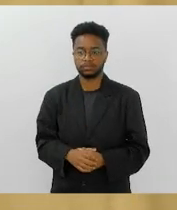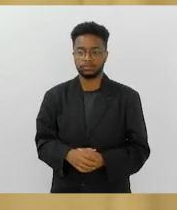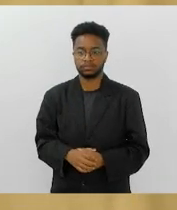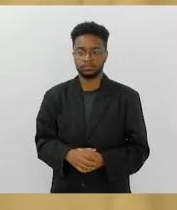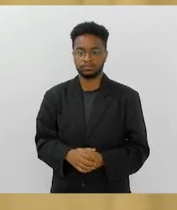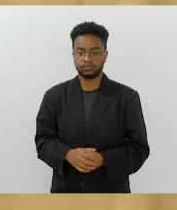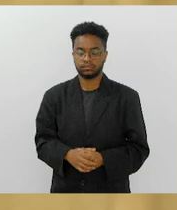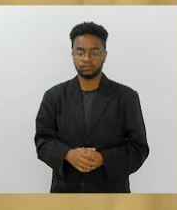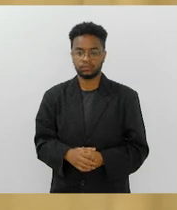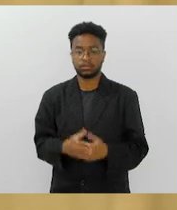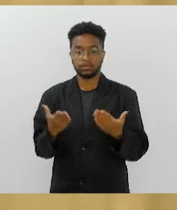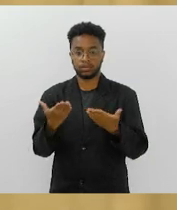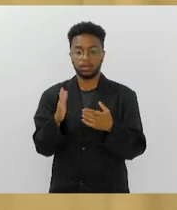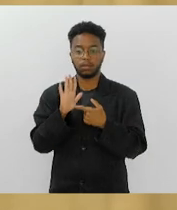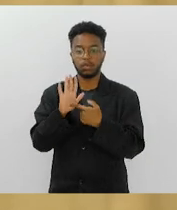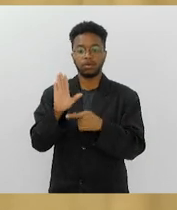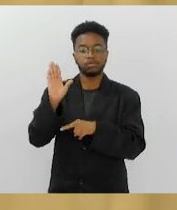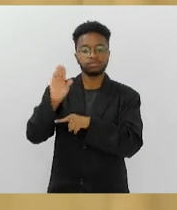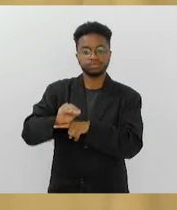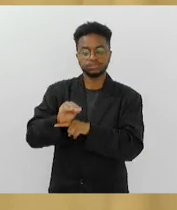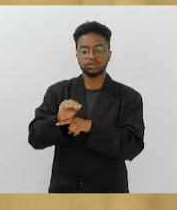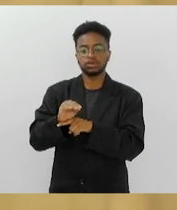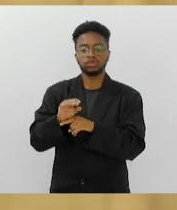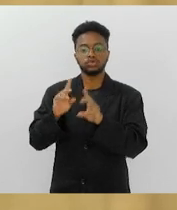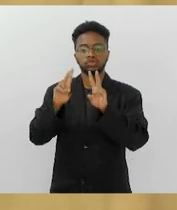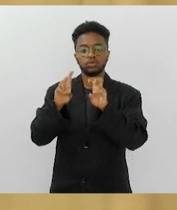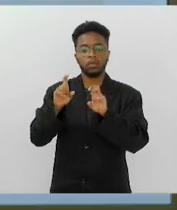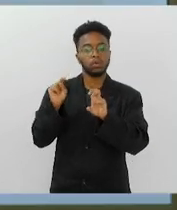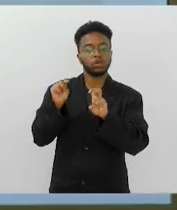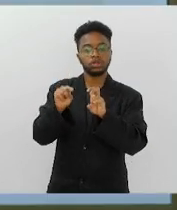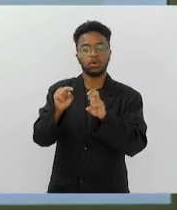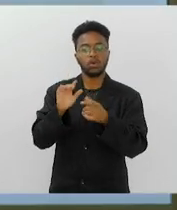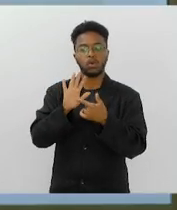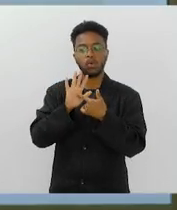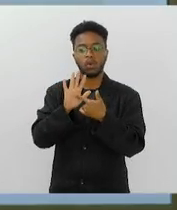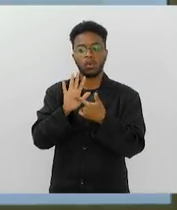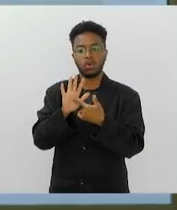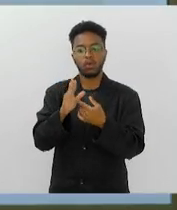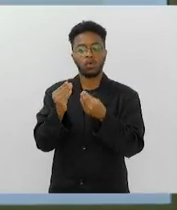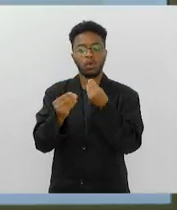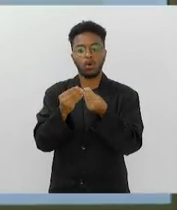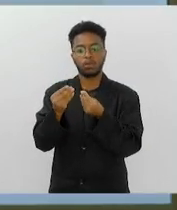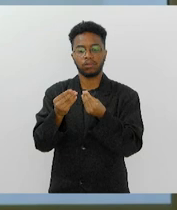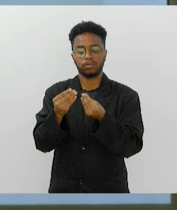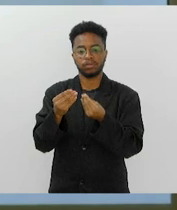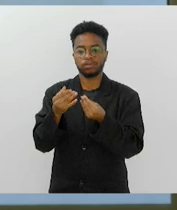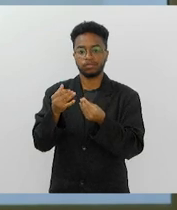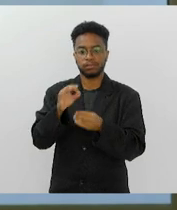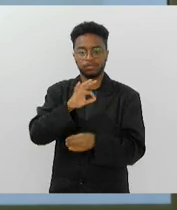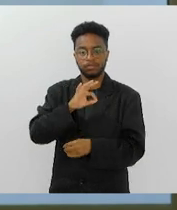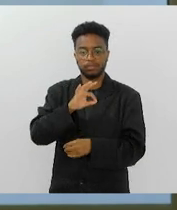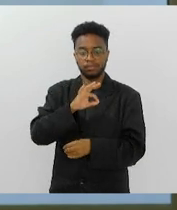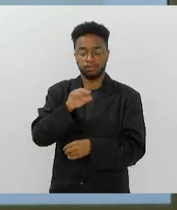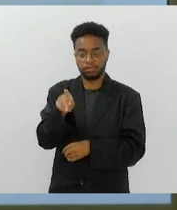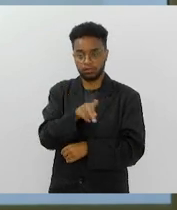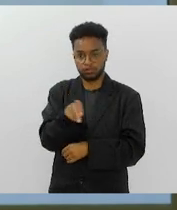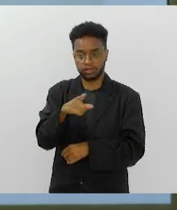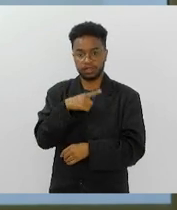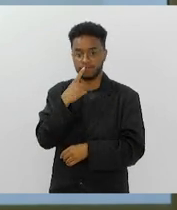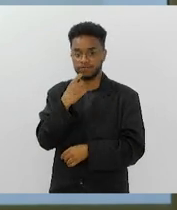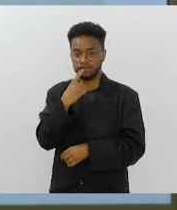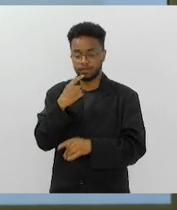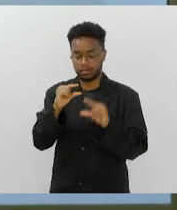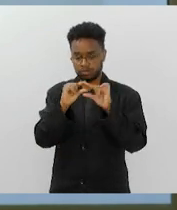é o print, né, do botão do pânico, como é que aparece para o professor. Então, o botão está em vermelho e ele é